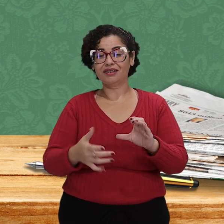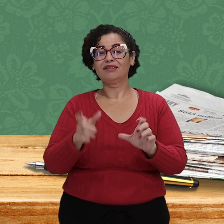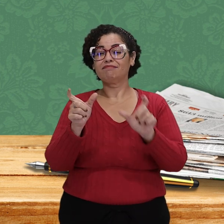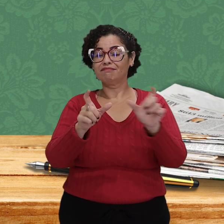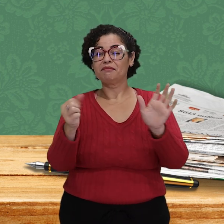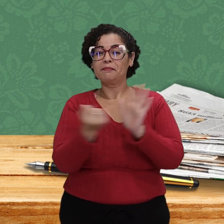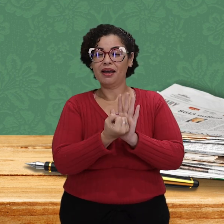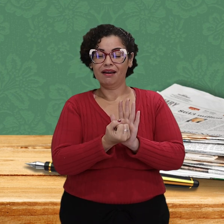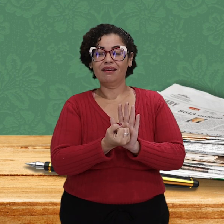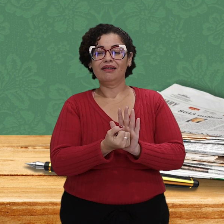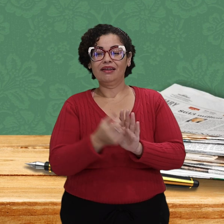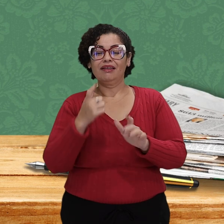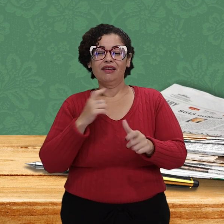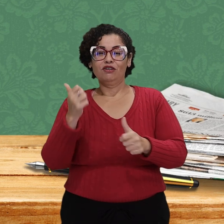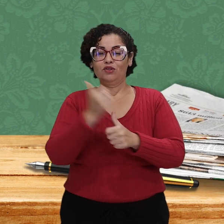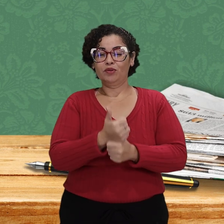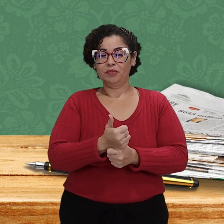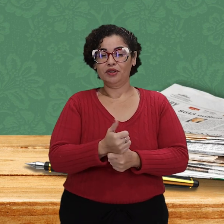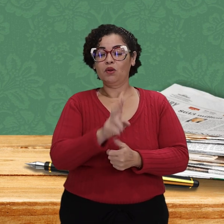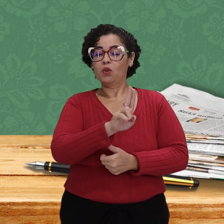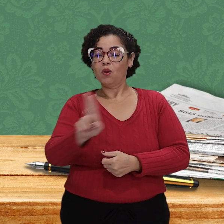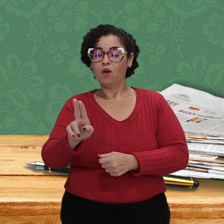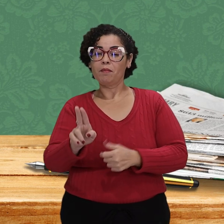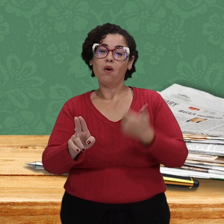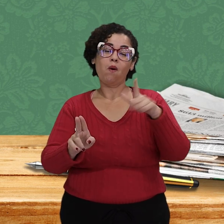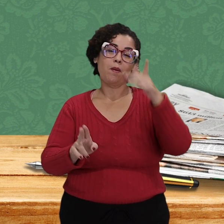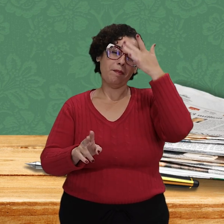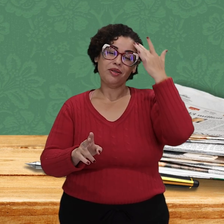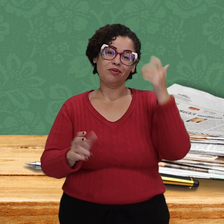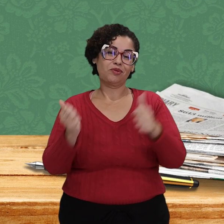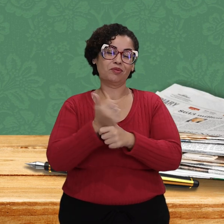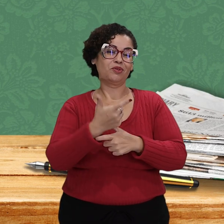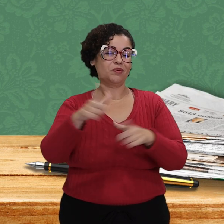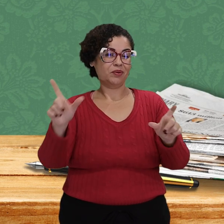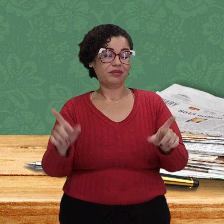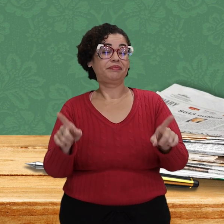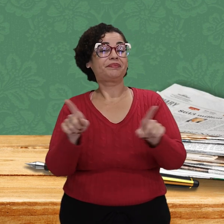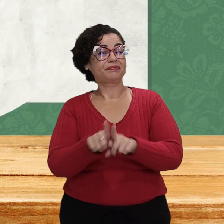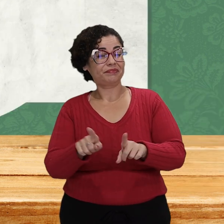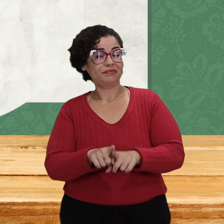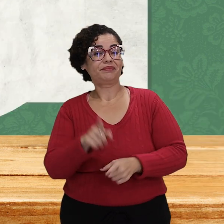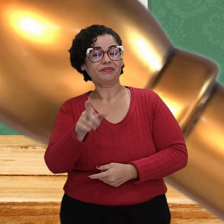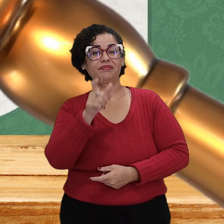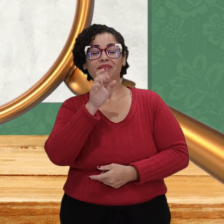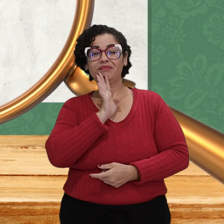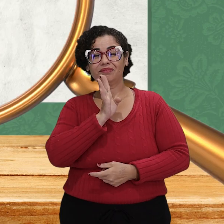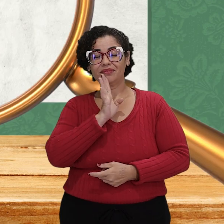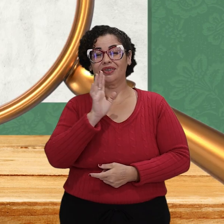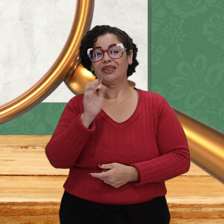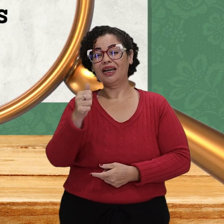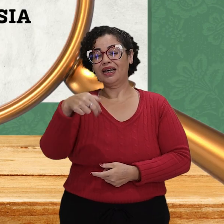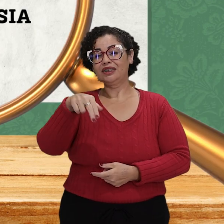característica marcante para substituir o nome de algo ou de alguém. Ela também é conhecida